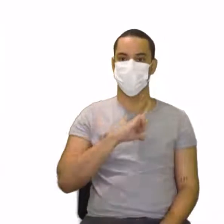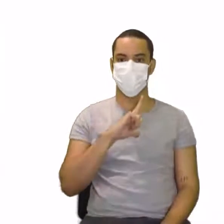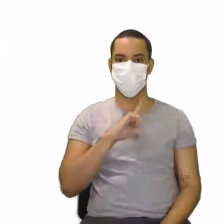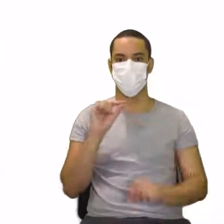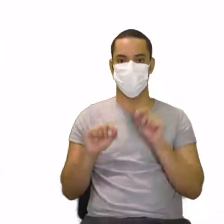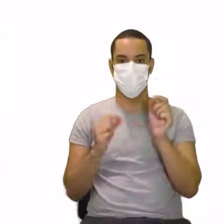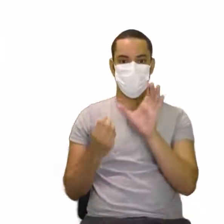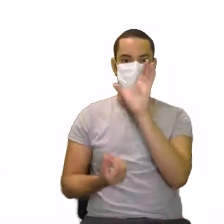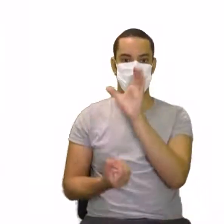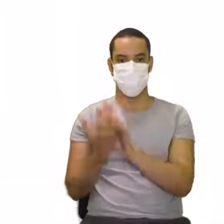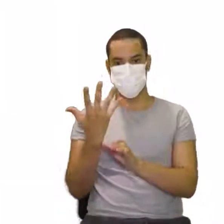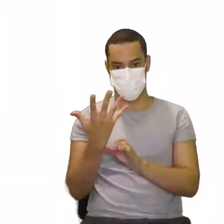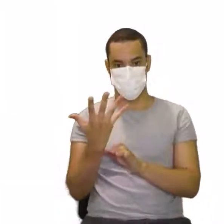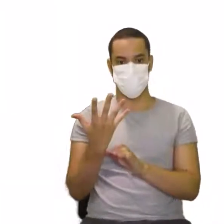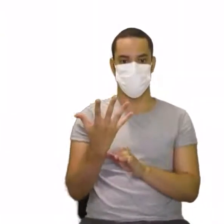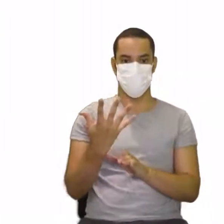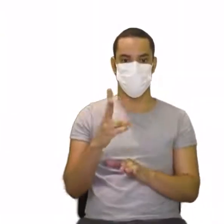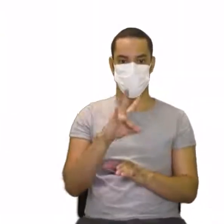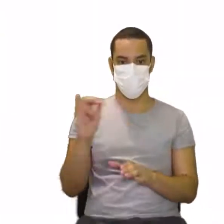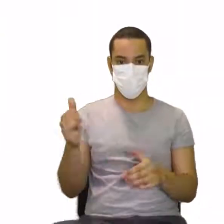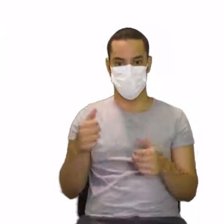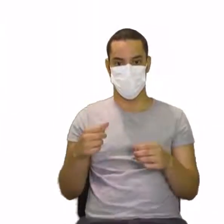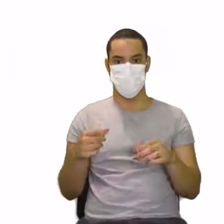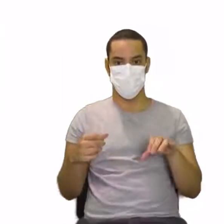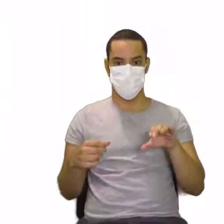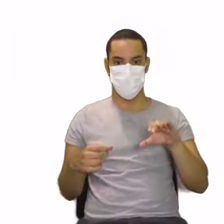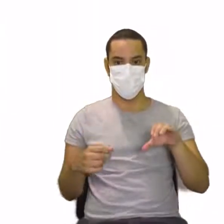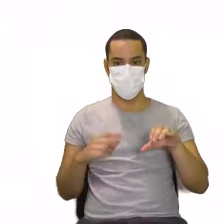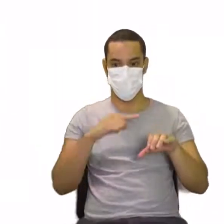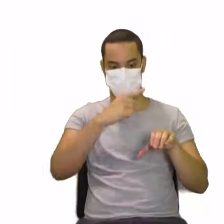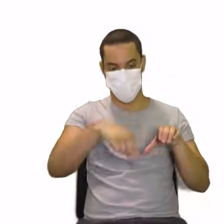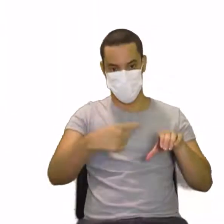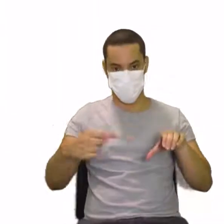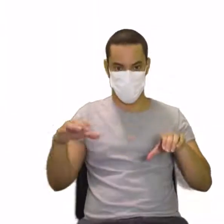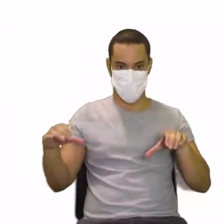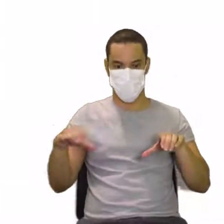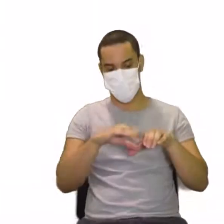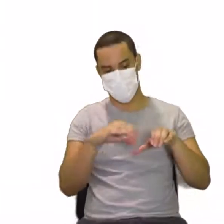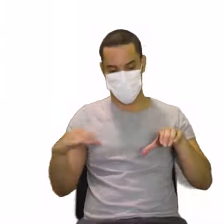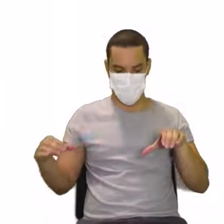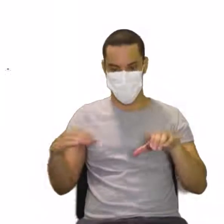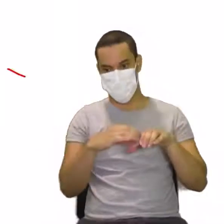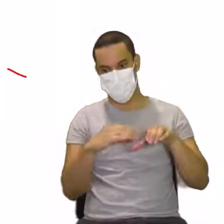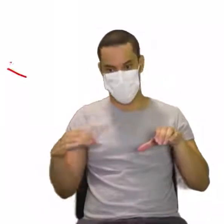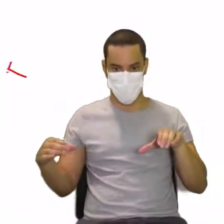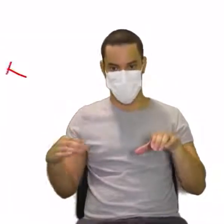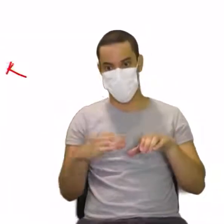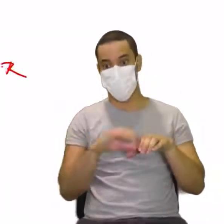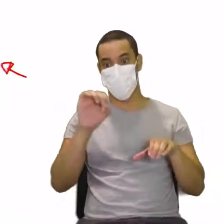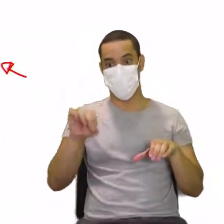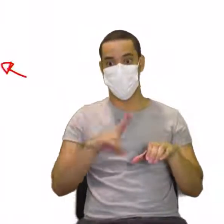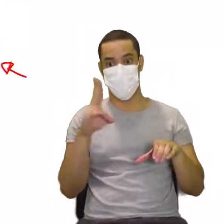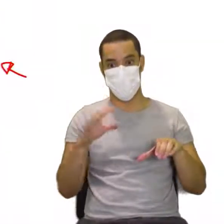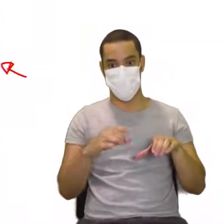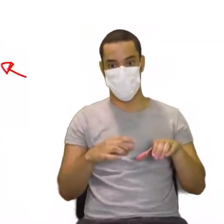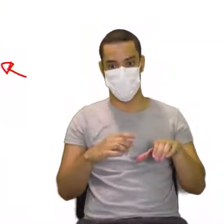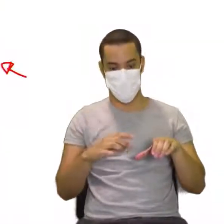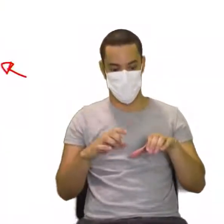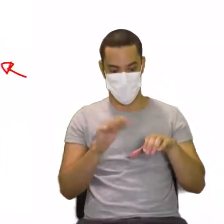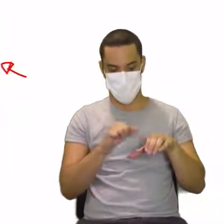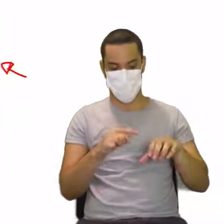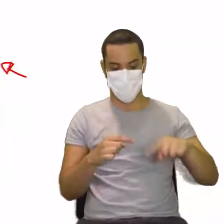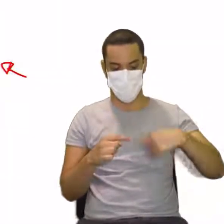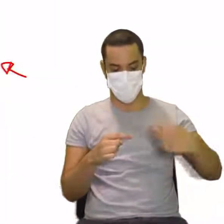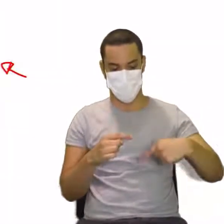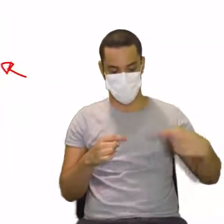ó, e afasta, né, e aproxima, a gente está variando esse fluxo, ou você afasta esse cara aqui